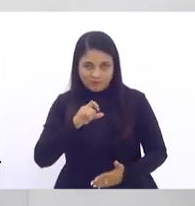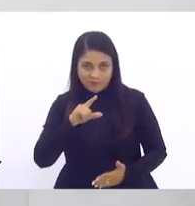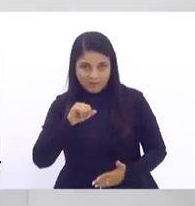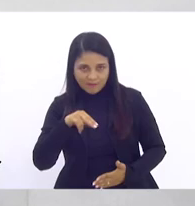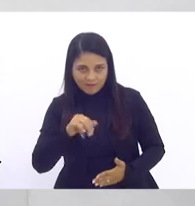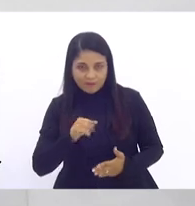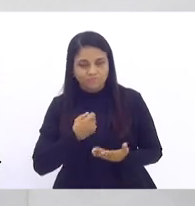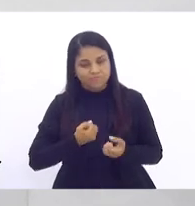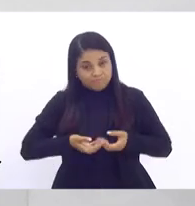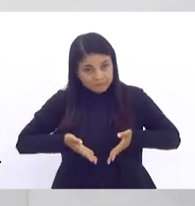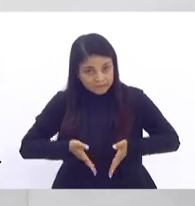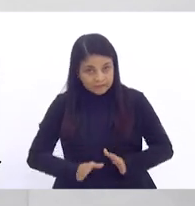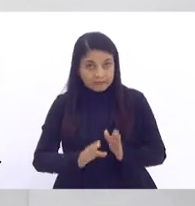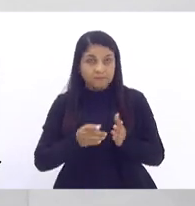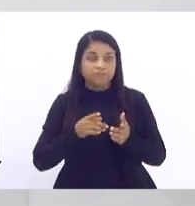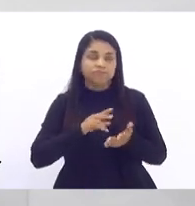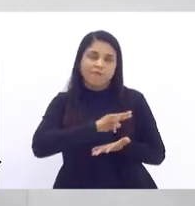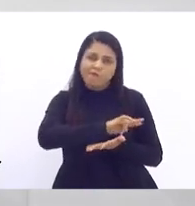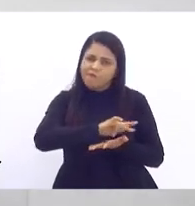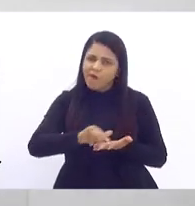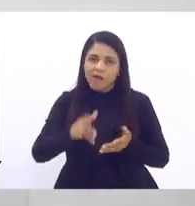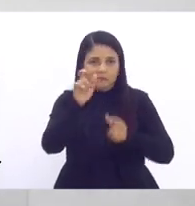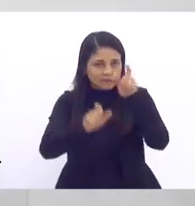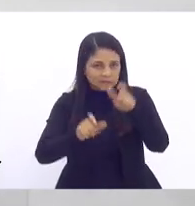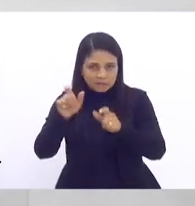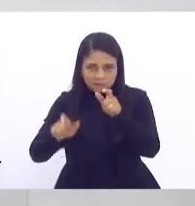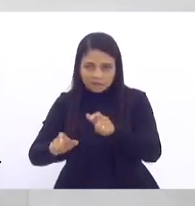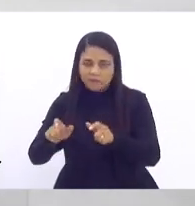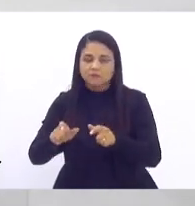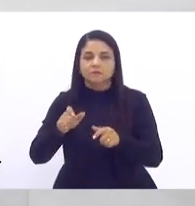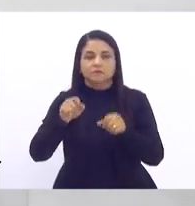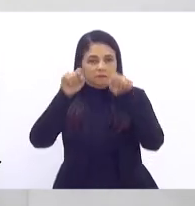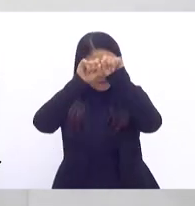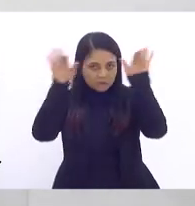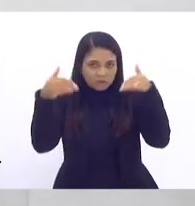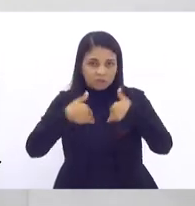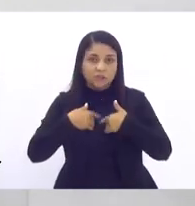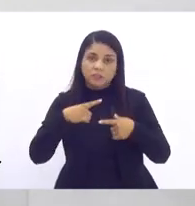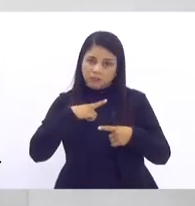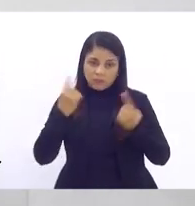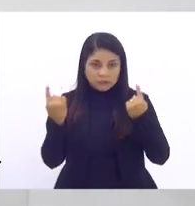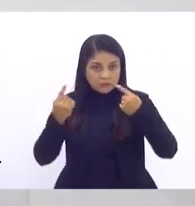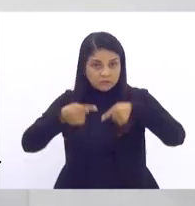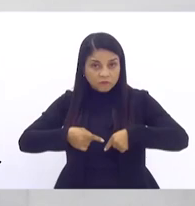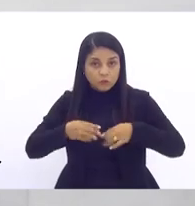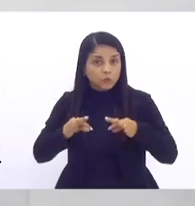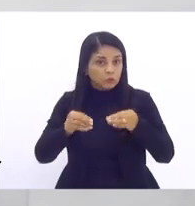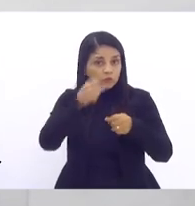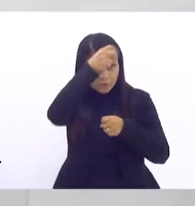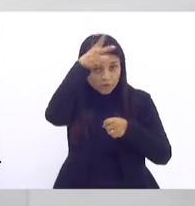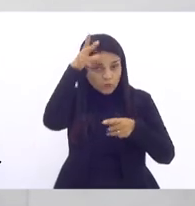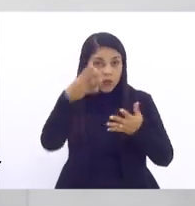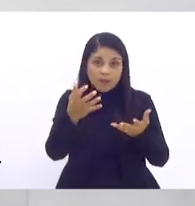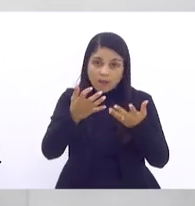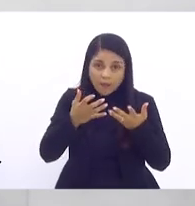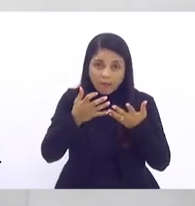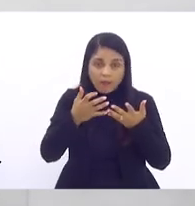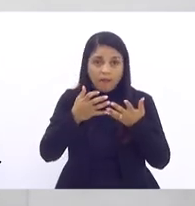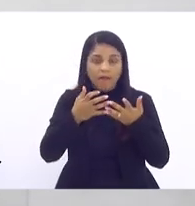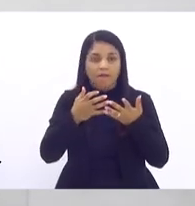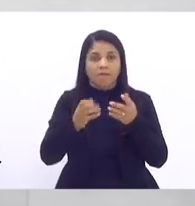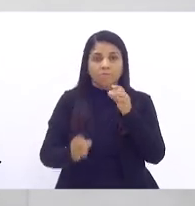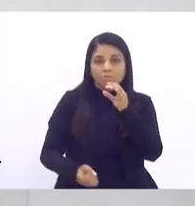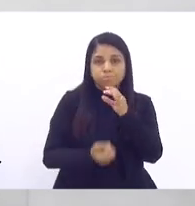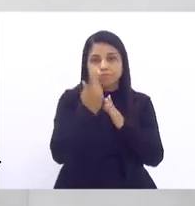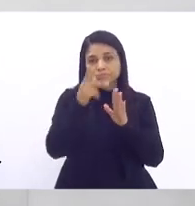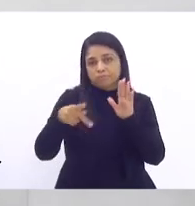e nós temos então um desafio pela frente todas as prefeituras querem fazer mas não sabem como fazer e